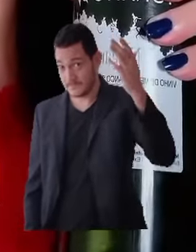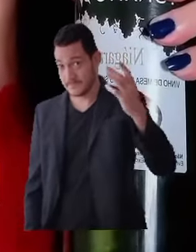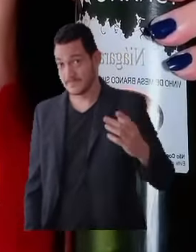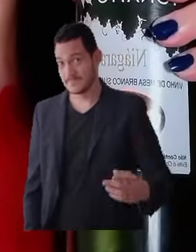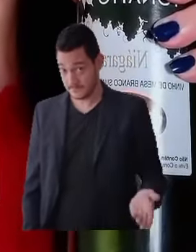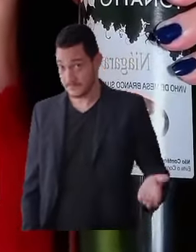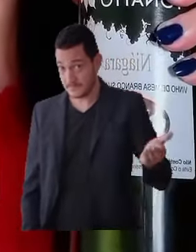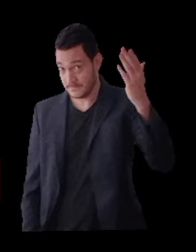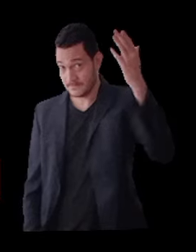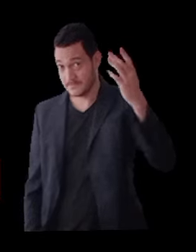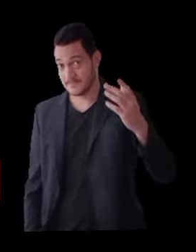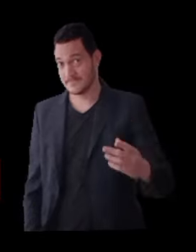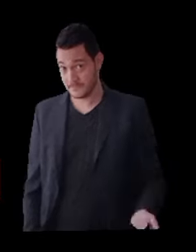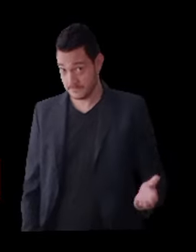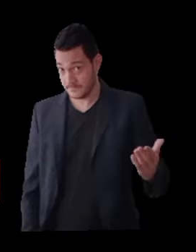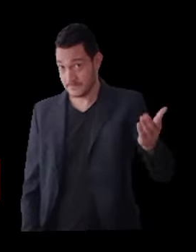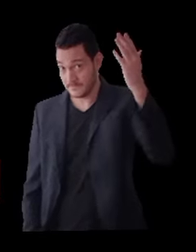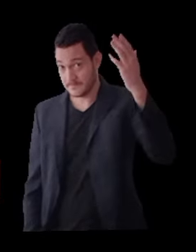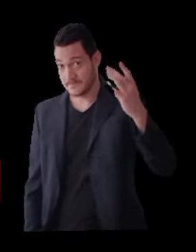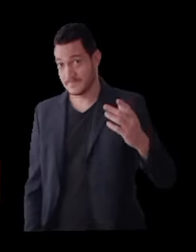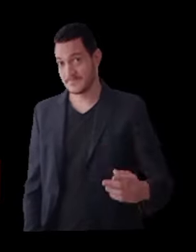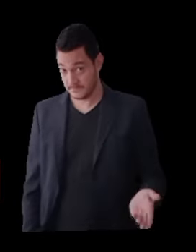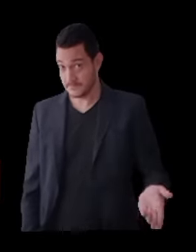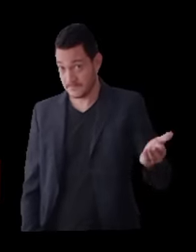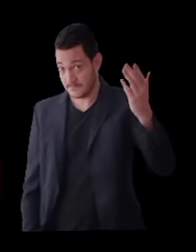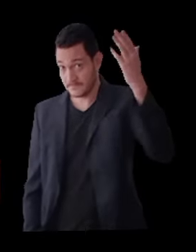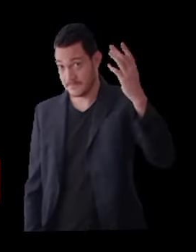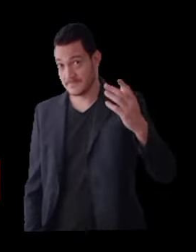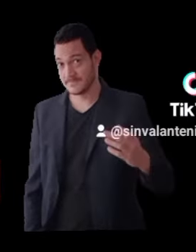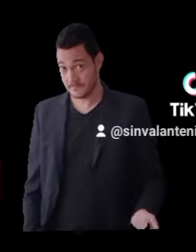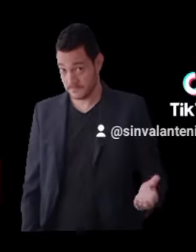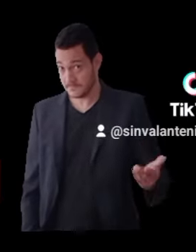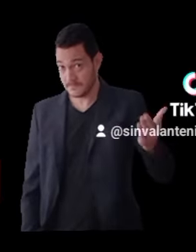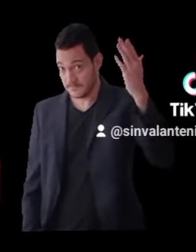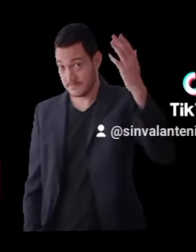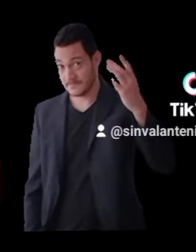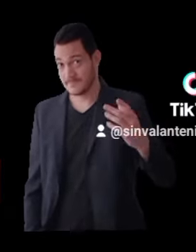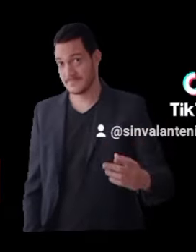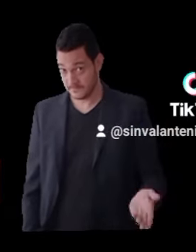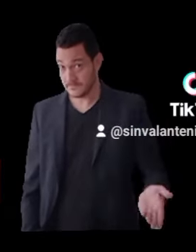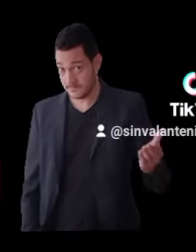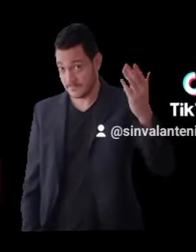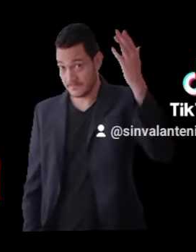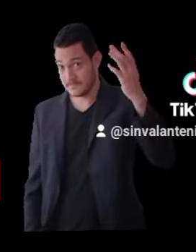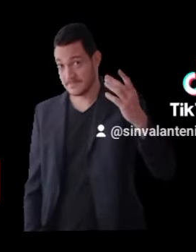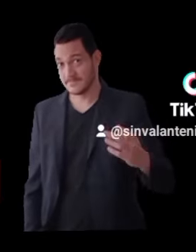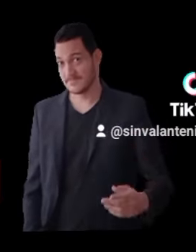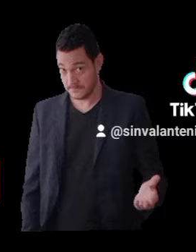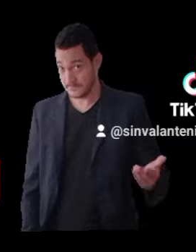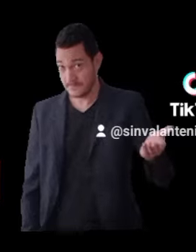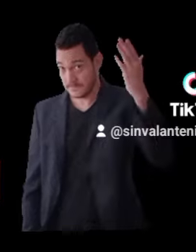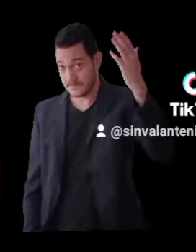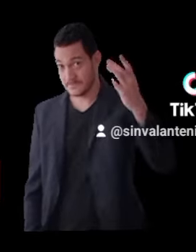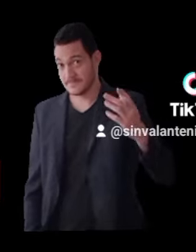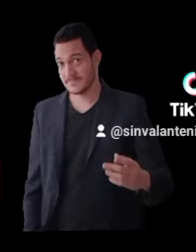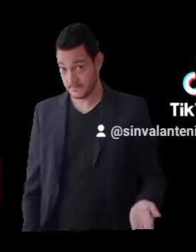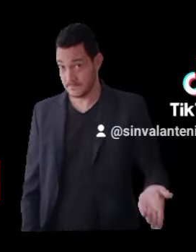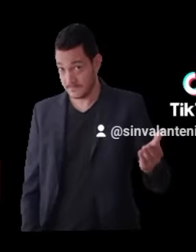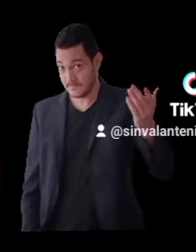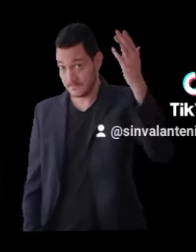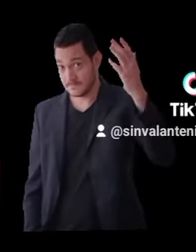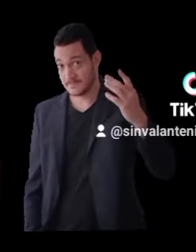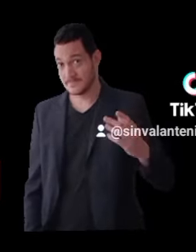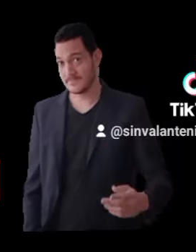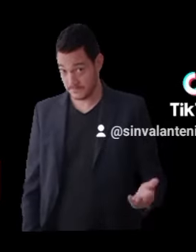Só aguardando. Boa noite. Boa noite. A Polícia Federal vê uma organização criminosa em torno de Jair